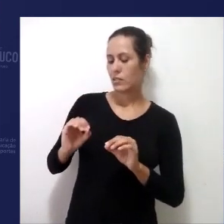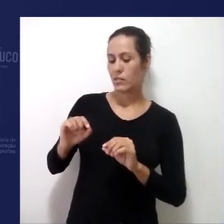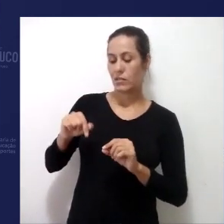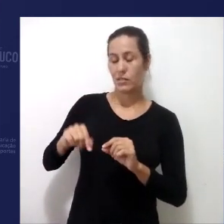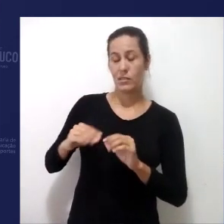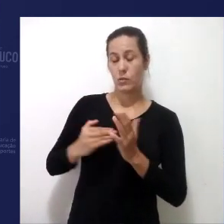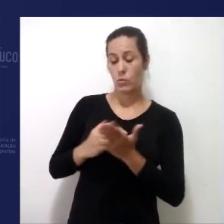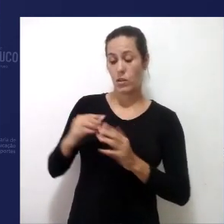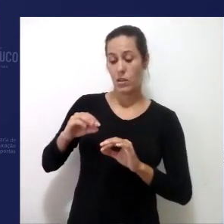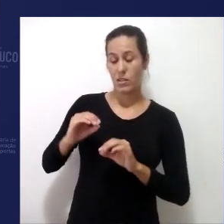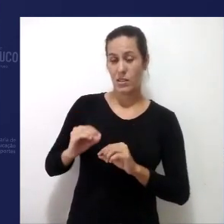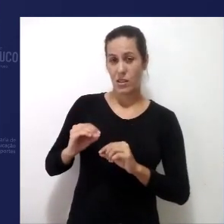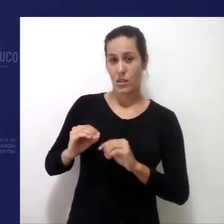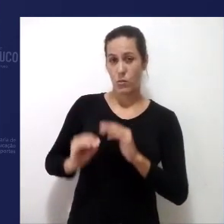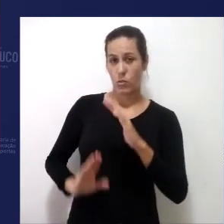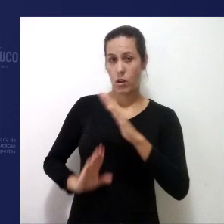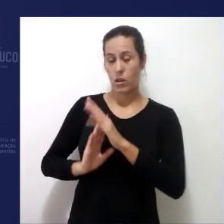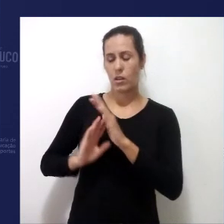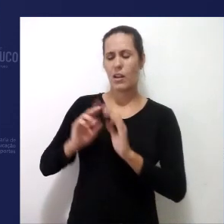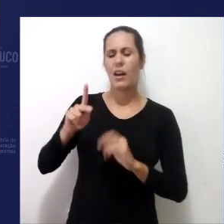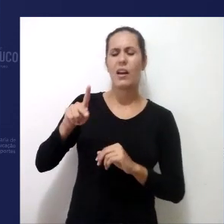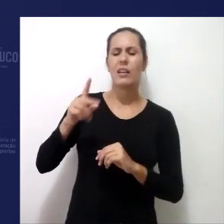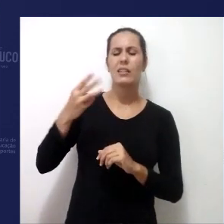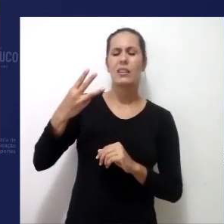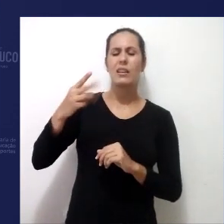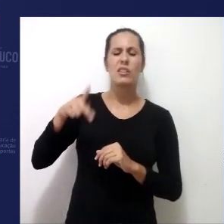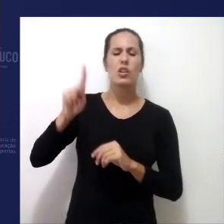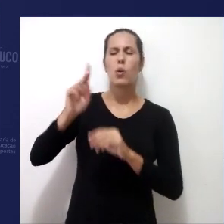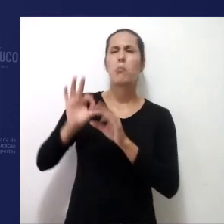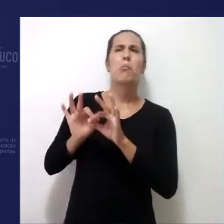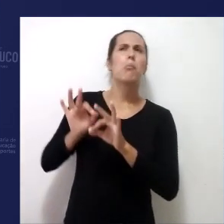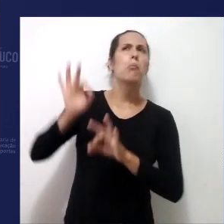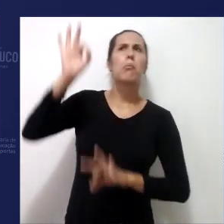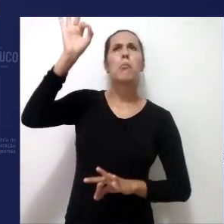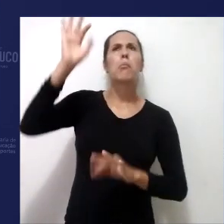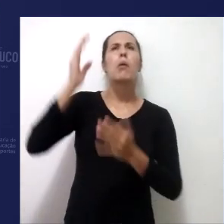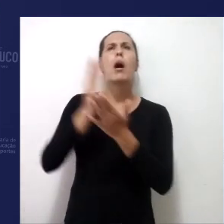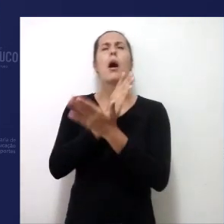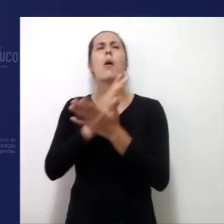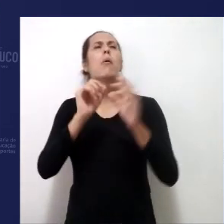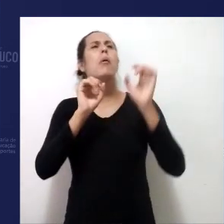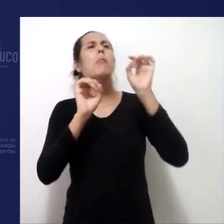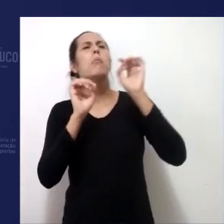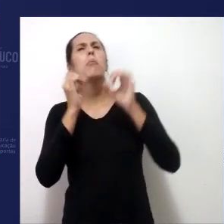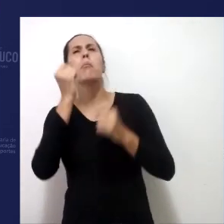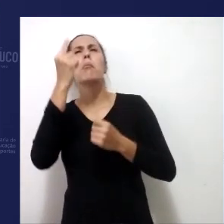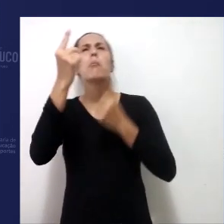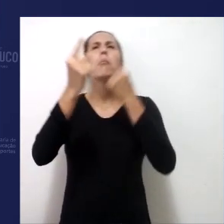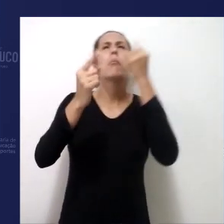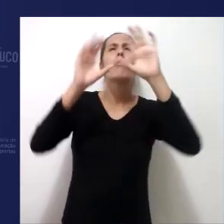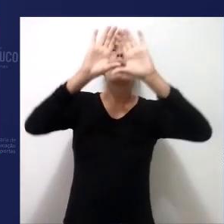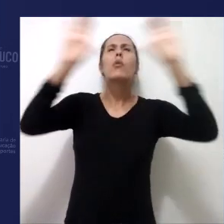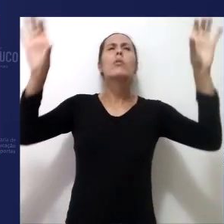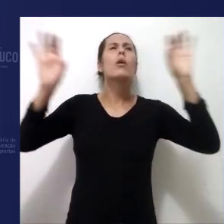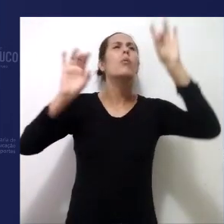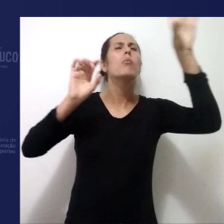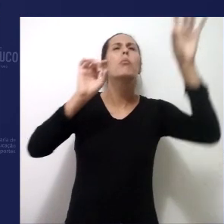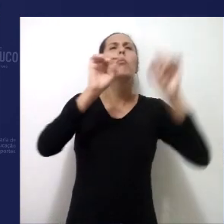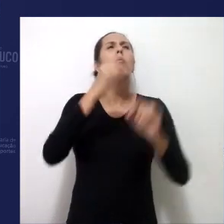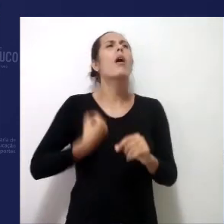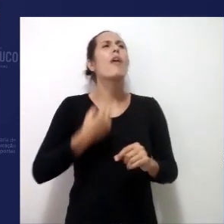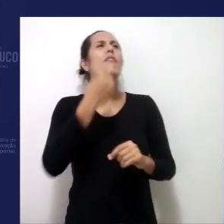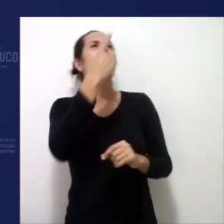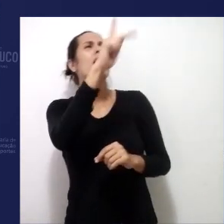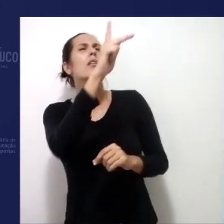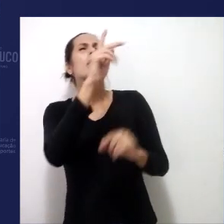0 km e 3 km. São nuvens frequentemente isoladas, com base horizontal e topo geralmente